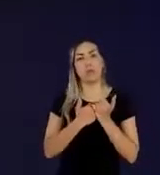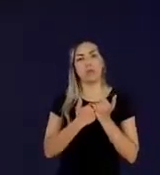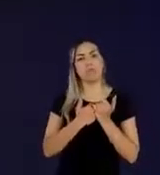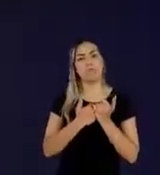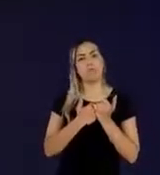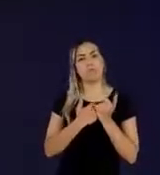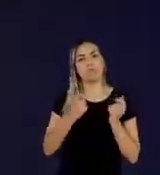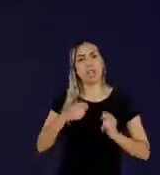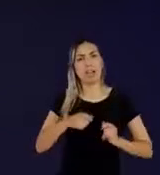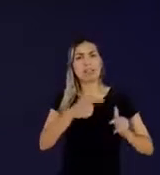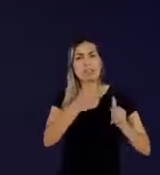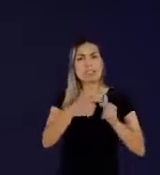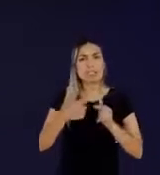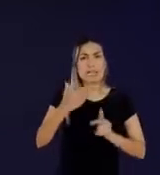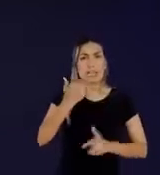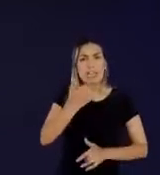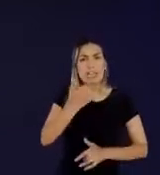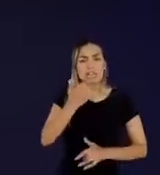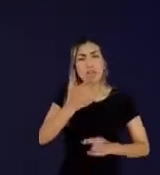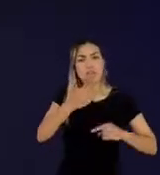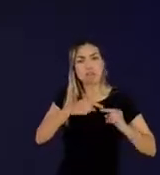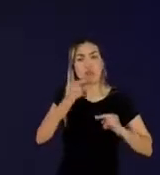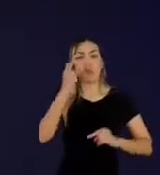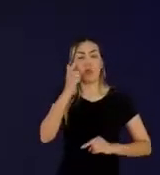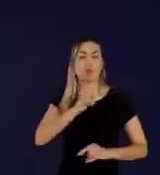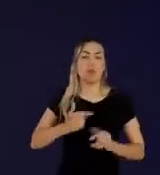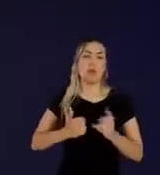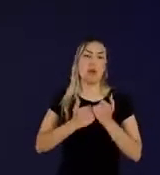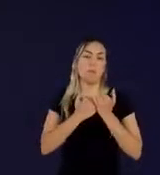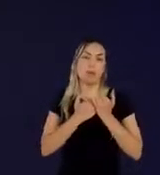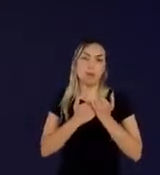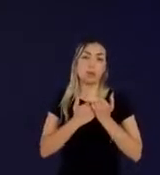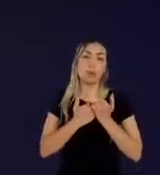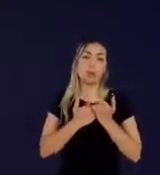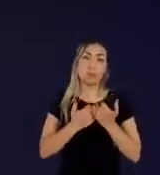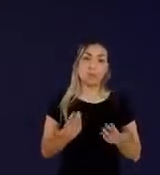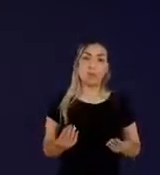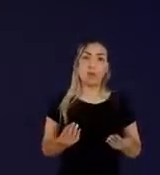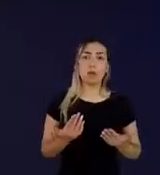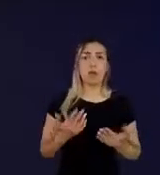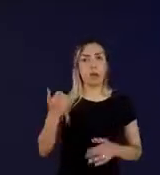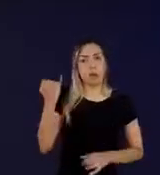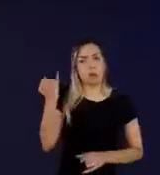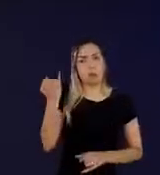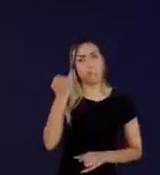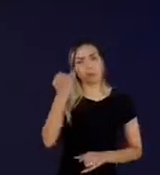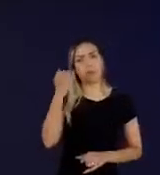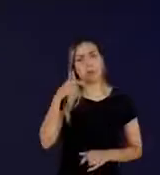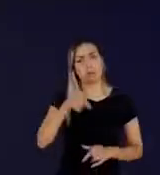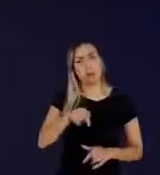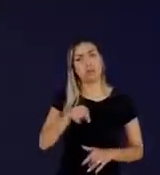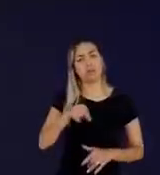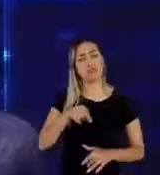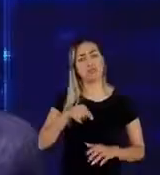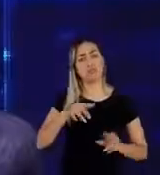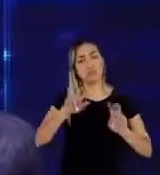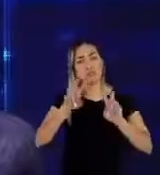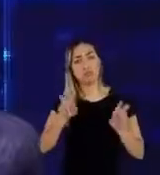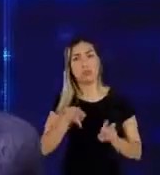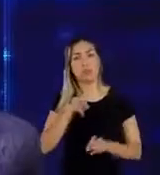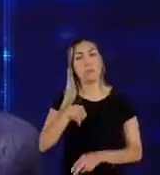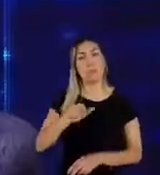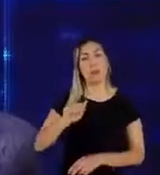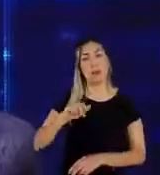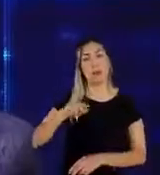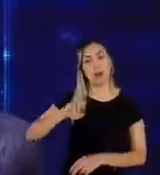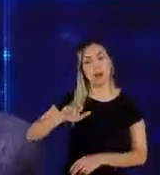esses problemas que a gente tem no setor. Né? Então, falando isso, acho que é importante reforçar aqui a ANEEL como a entidade